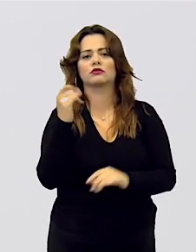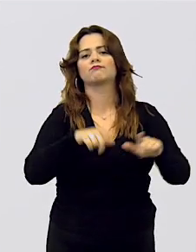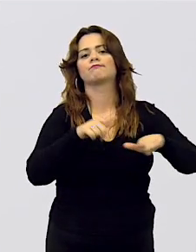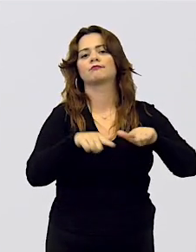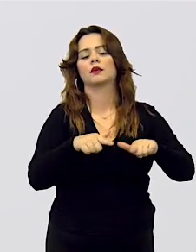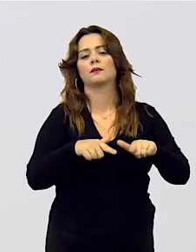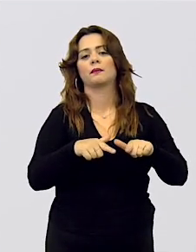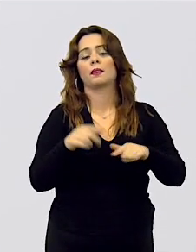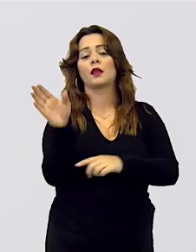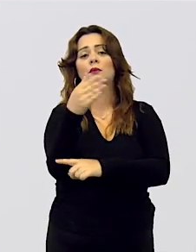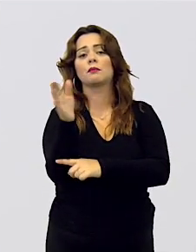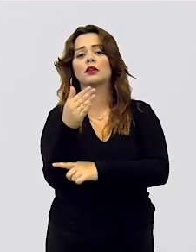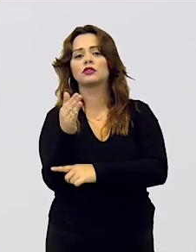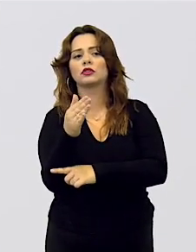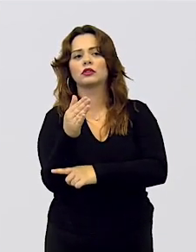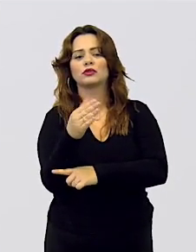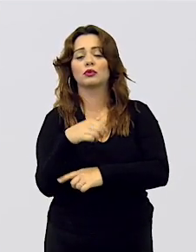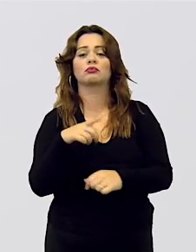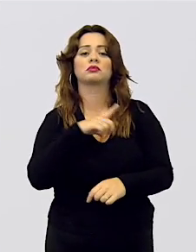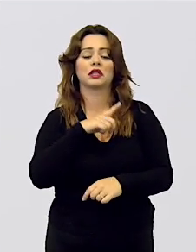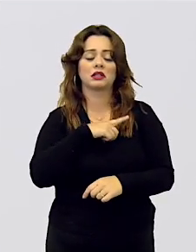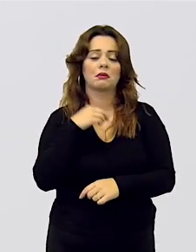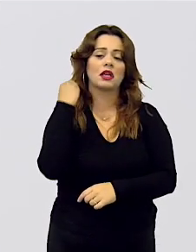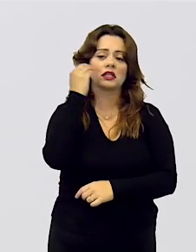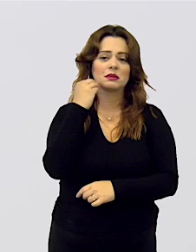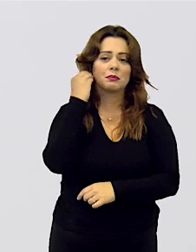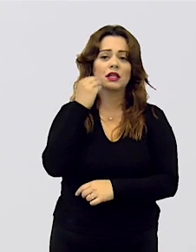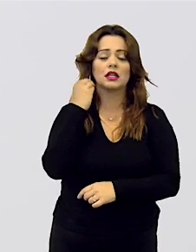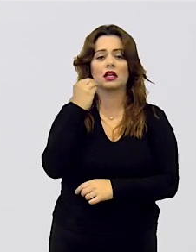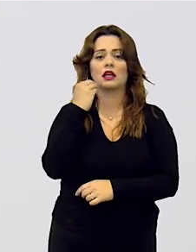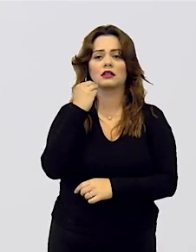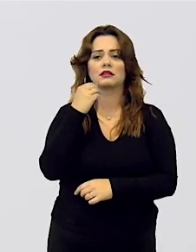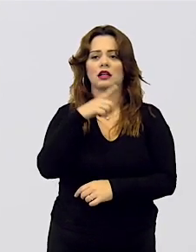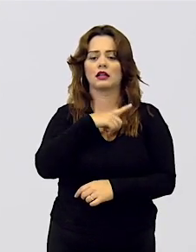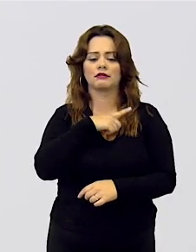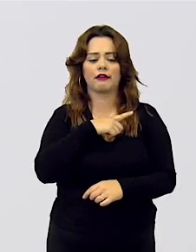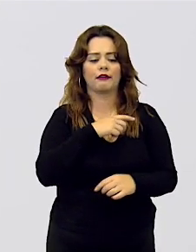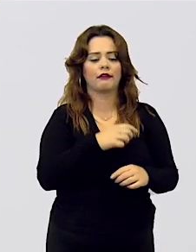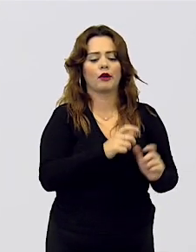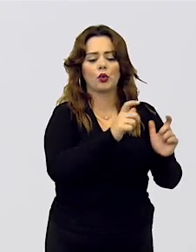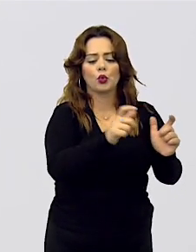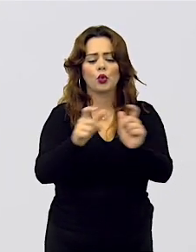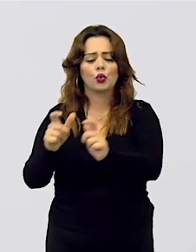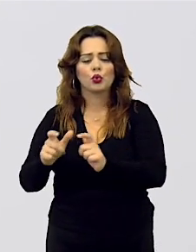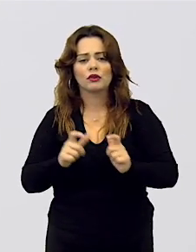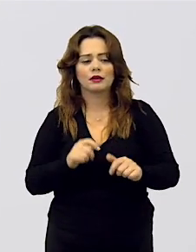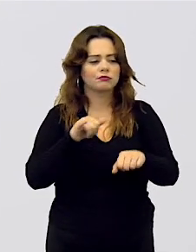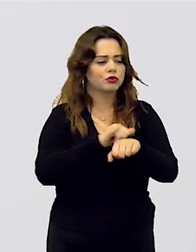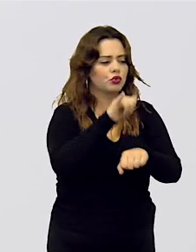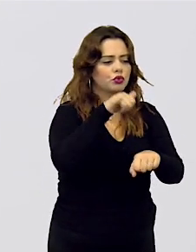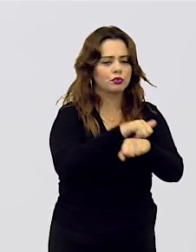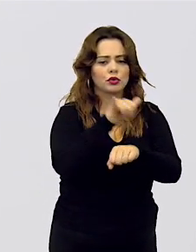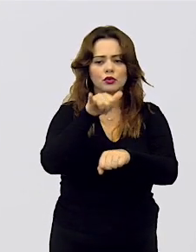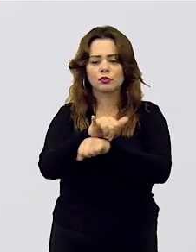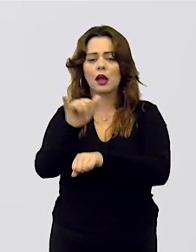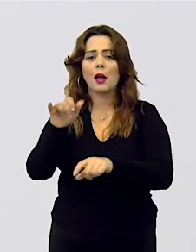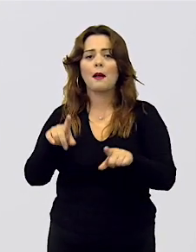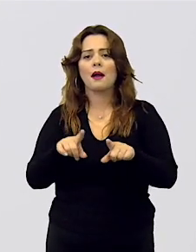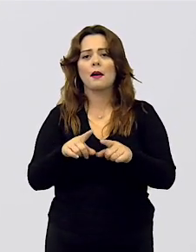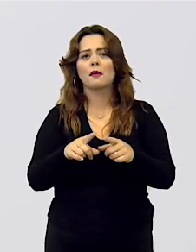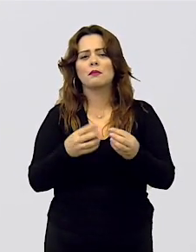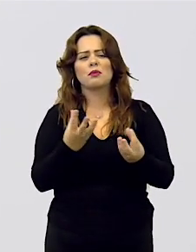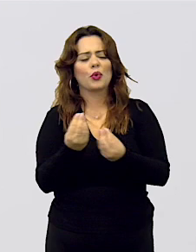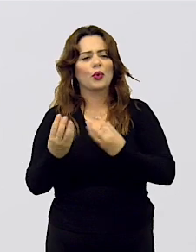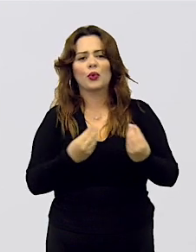o baixador piragipe tarragou muito experiente tem visitado diversos países da região já tendo passado pelo Camboja